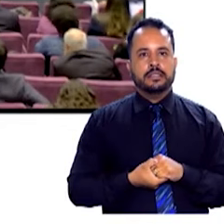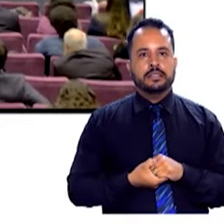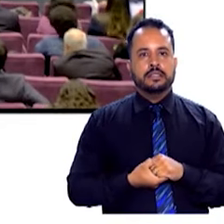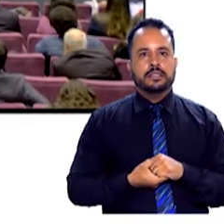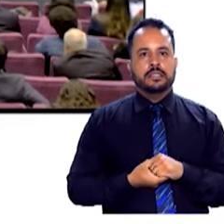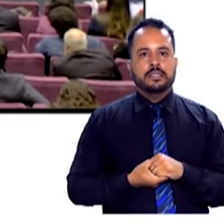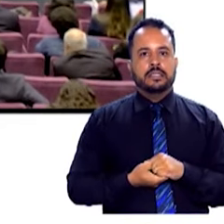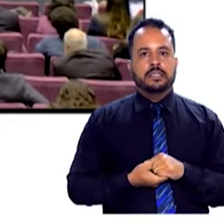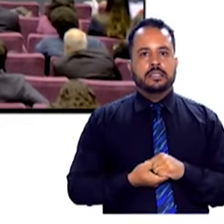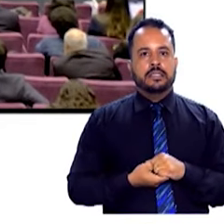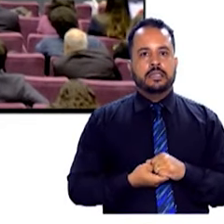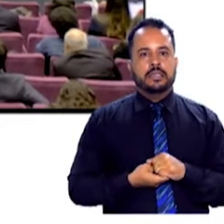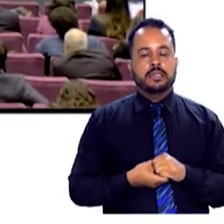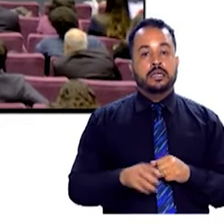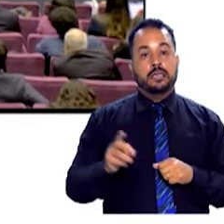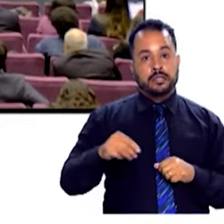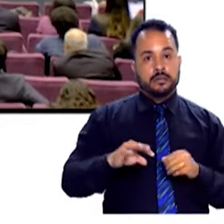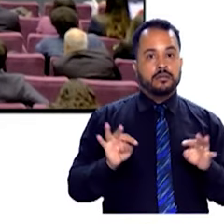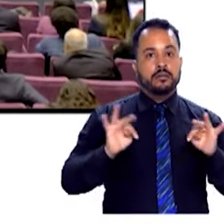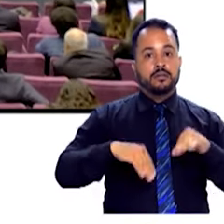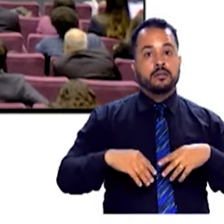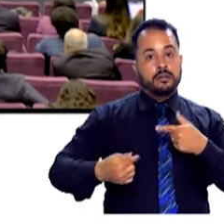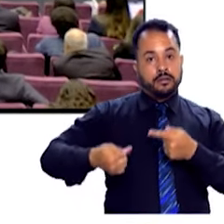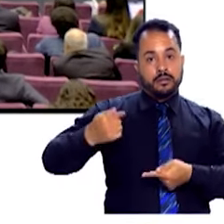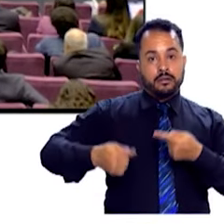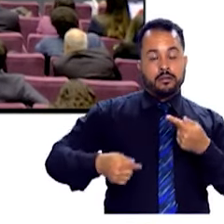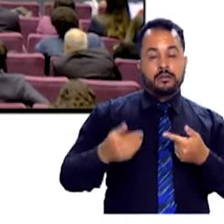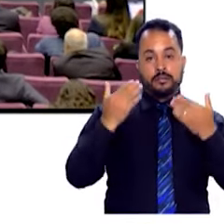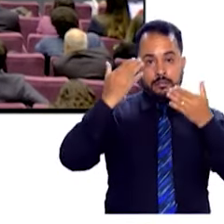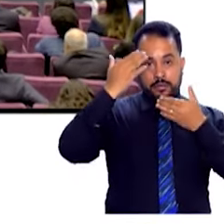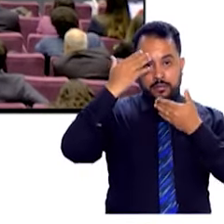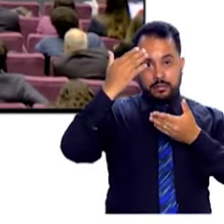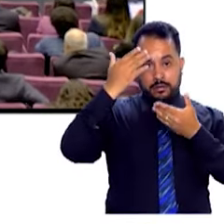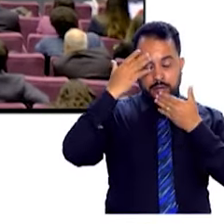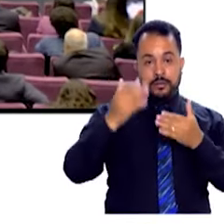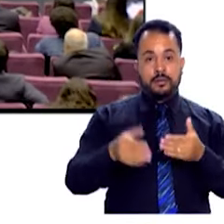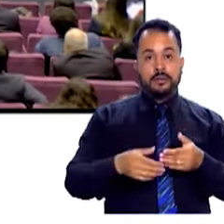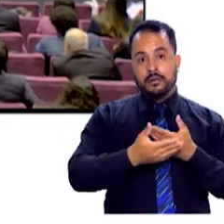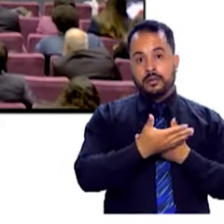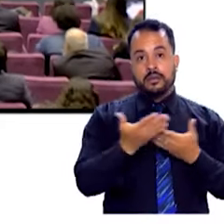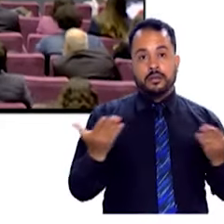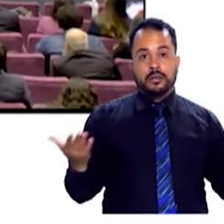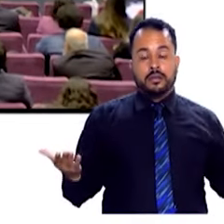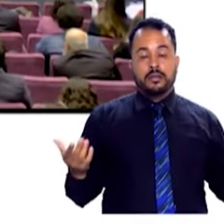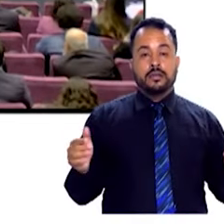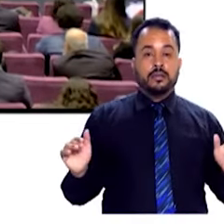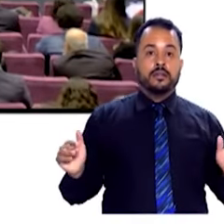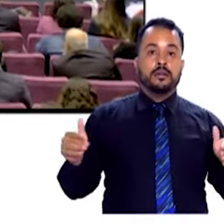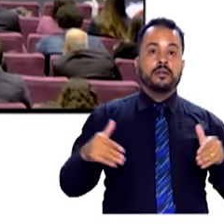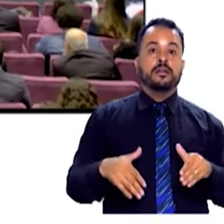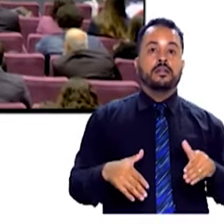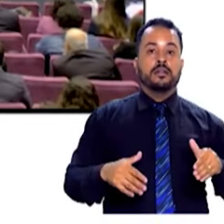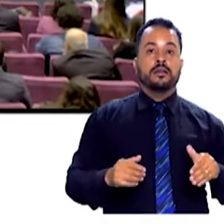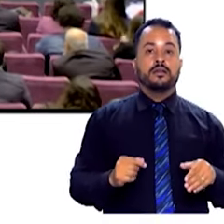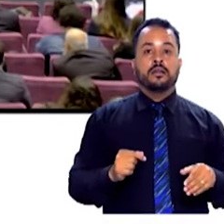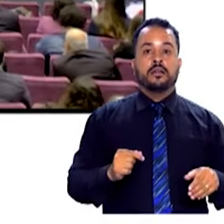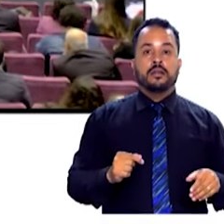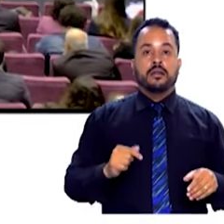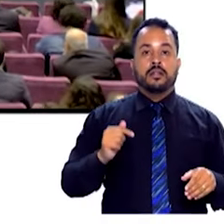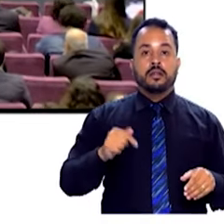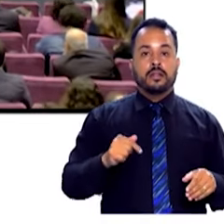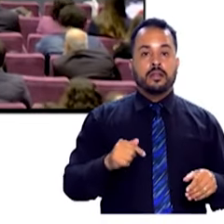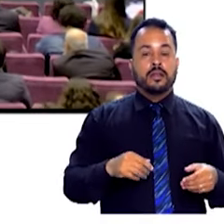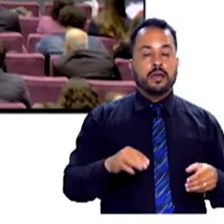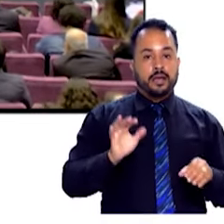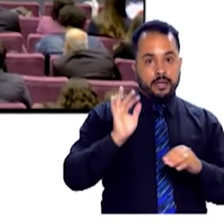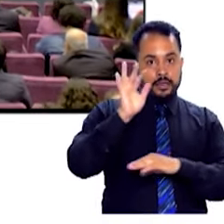eu antes de encerrar o painel eu quero agradecer a presença de todos até aqui lembrar-lhes que à tarde